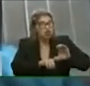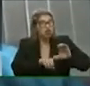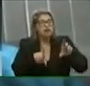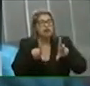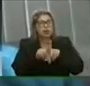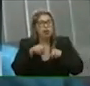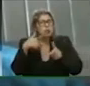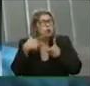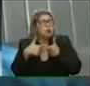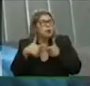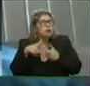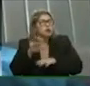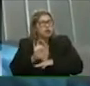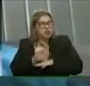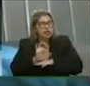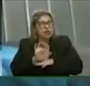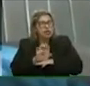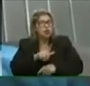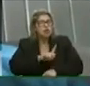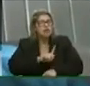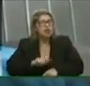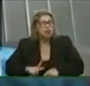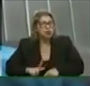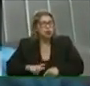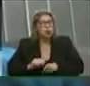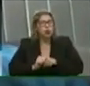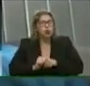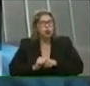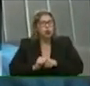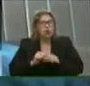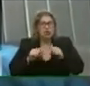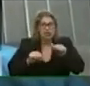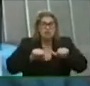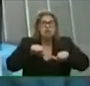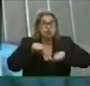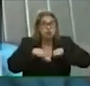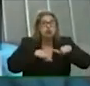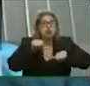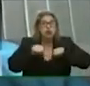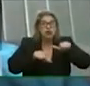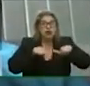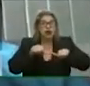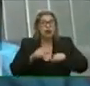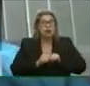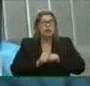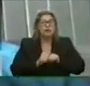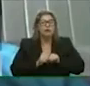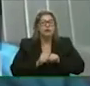dos problemas do Estado, foi o governador que alterou